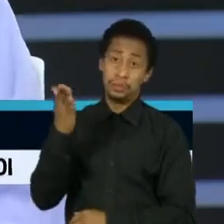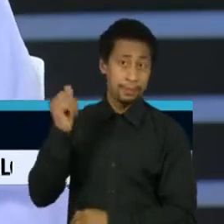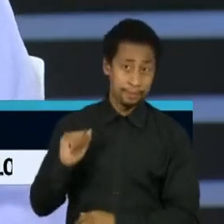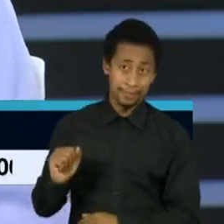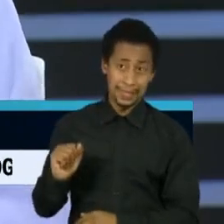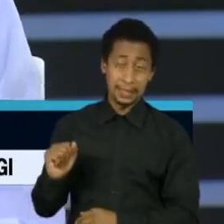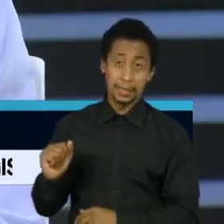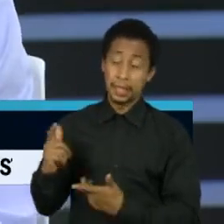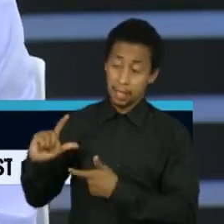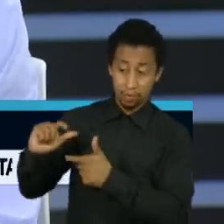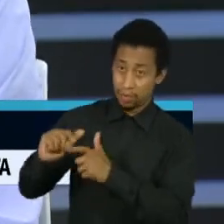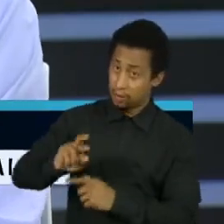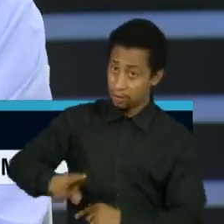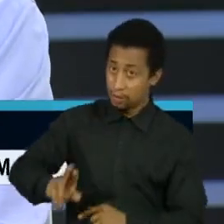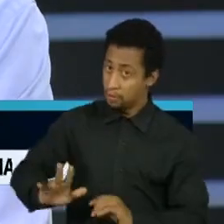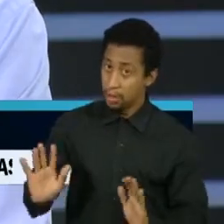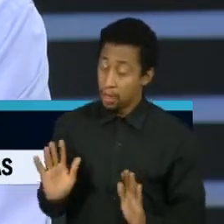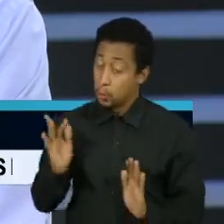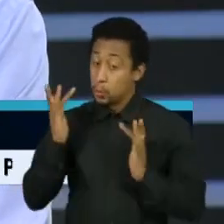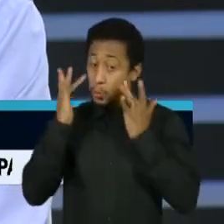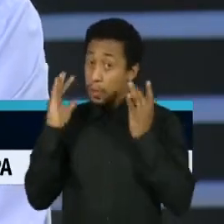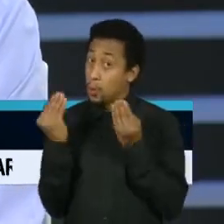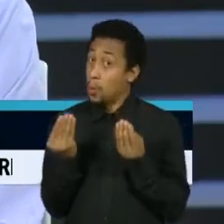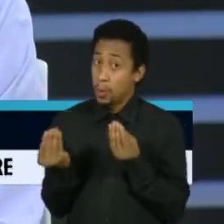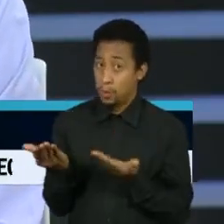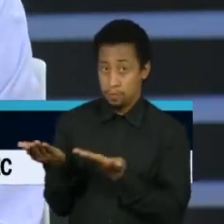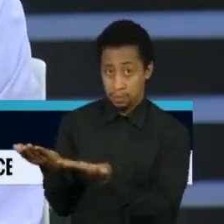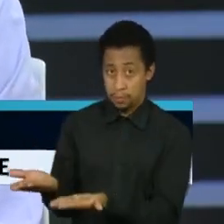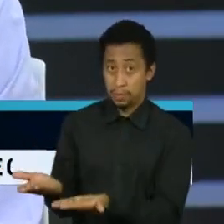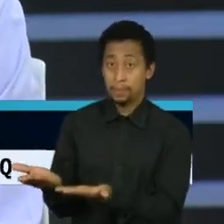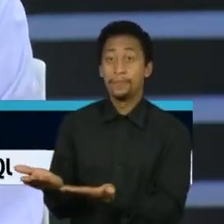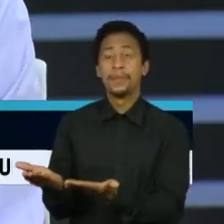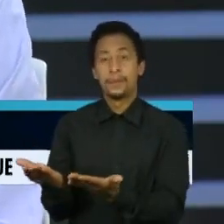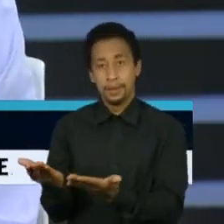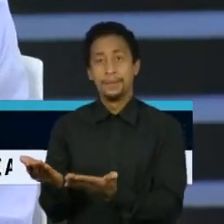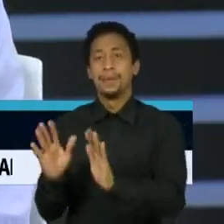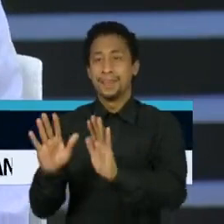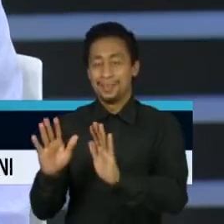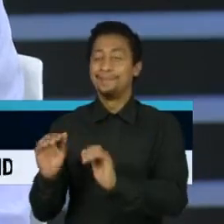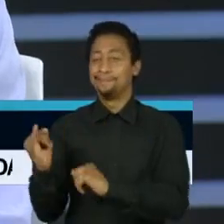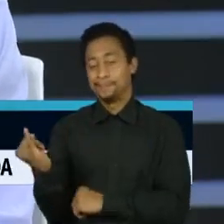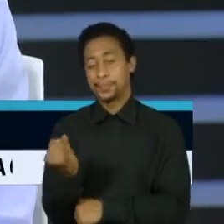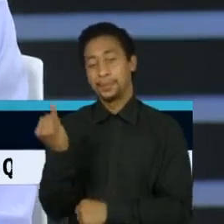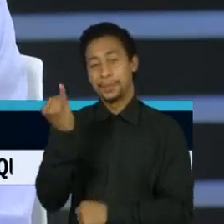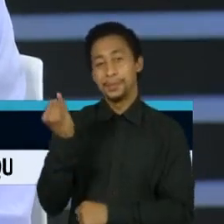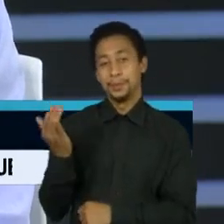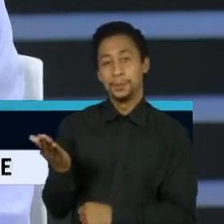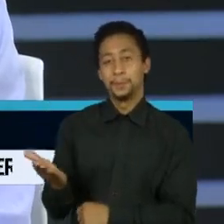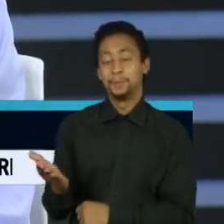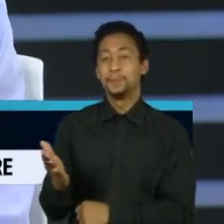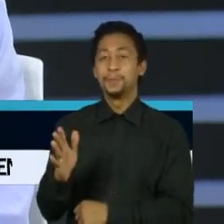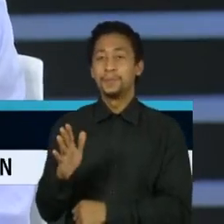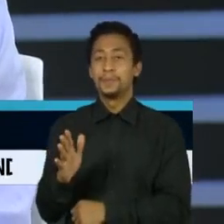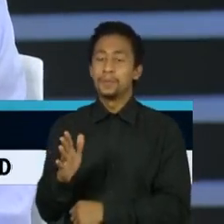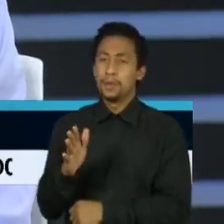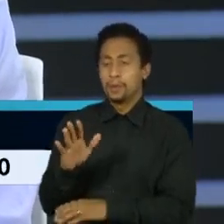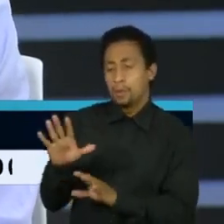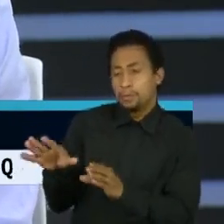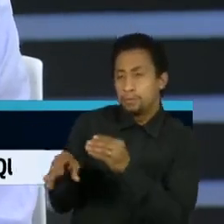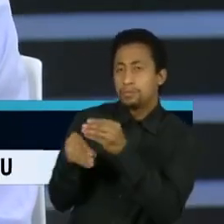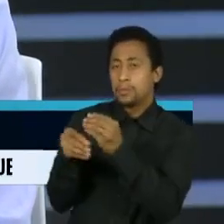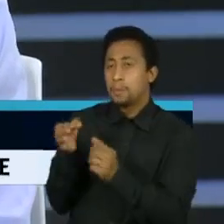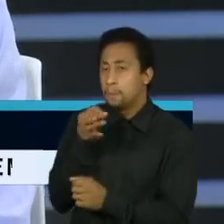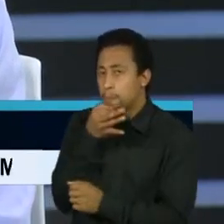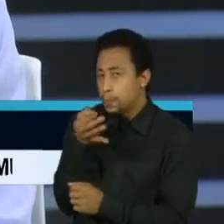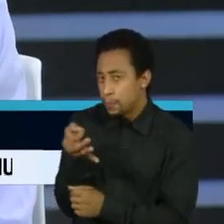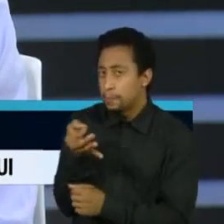sei como ele vai fazer. E eu acho que, no simbólico, isso é importante. E só uma observação sobre a